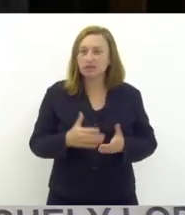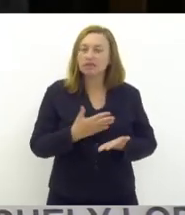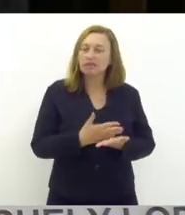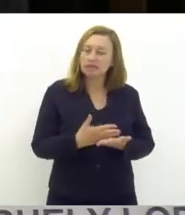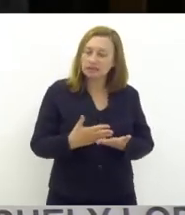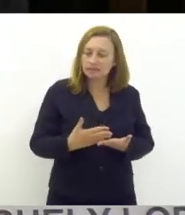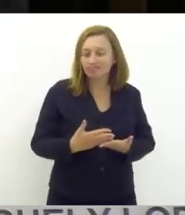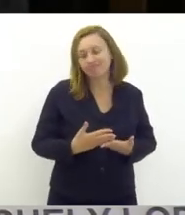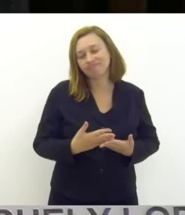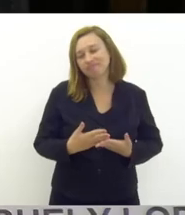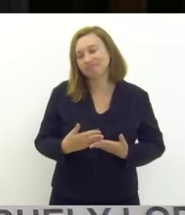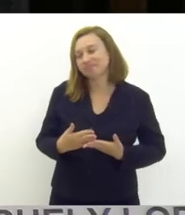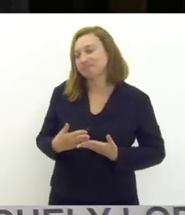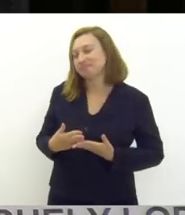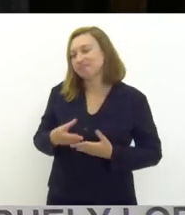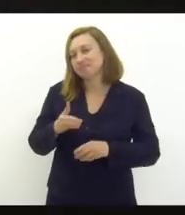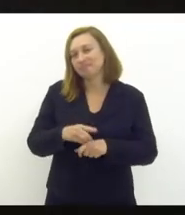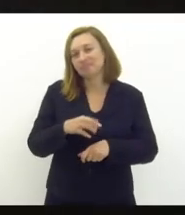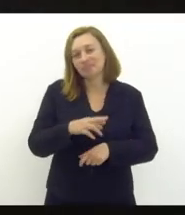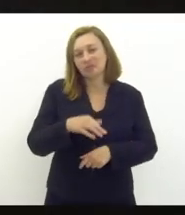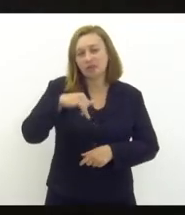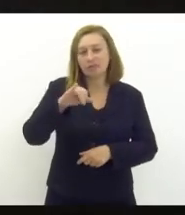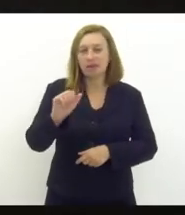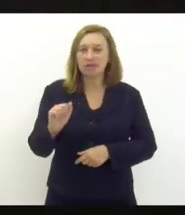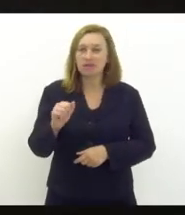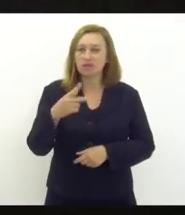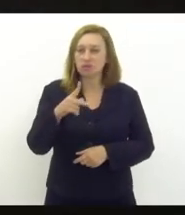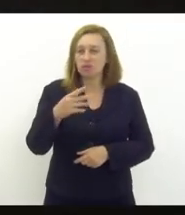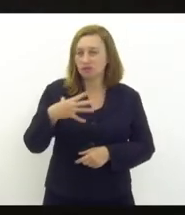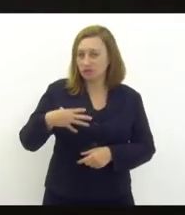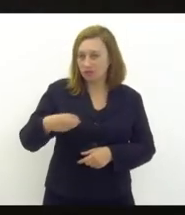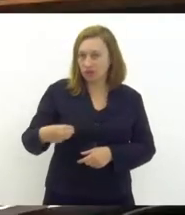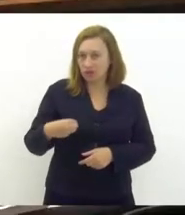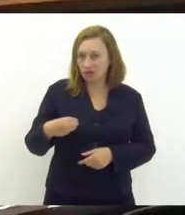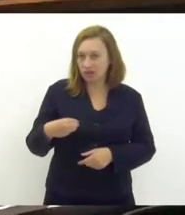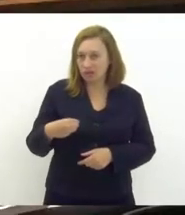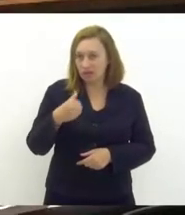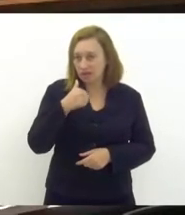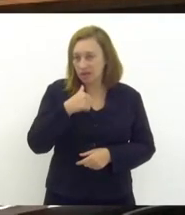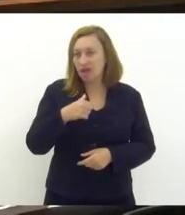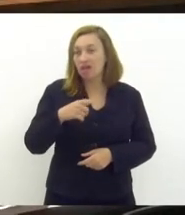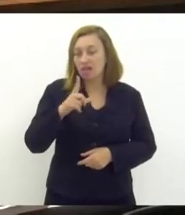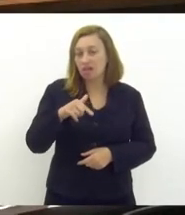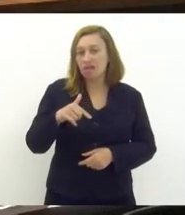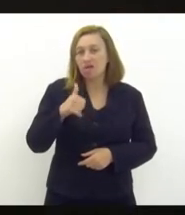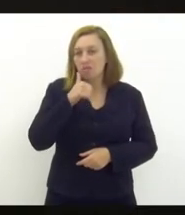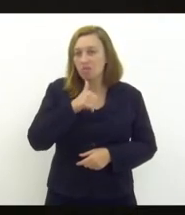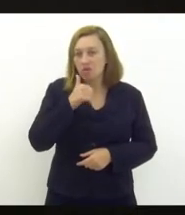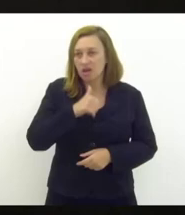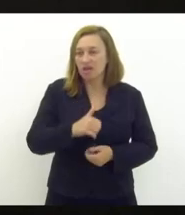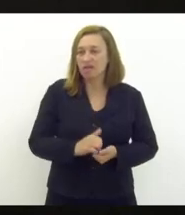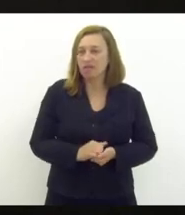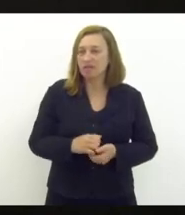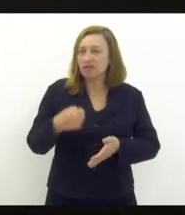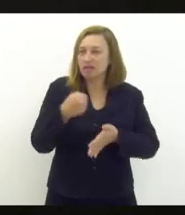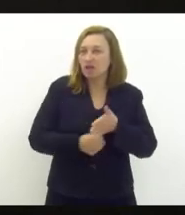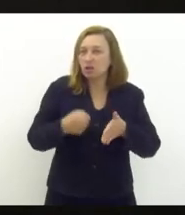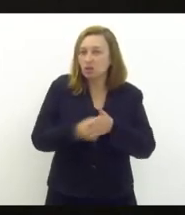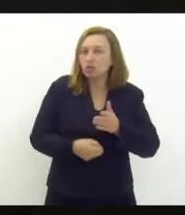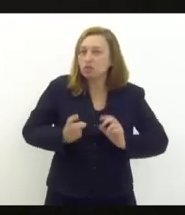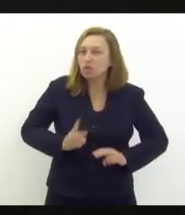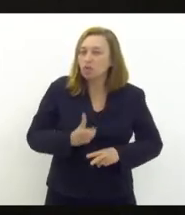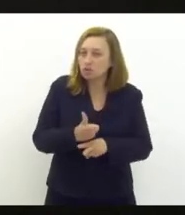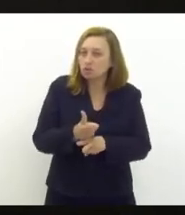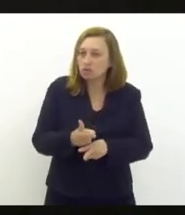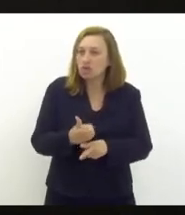inicialmente a Dra Márcia a sua filha que é uma mulher se nós queremos que essa briga continue Se nós